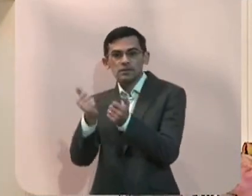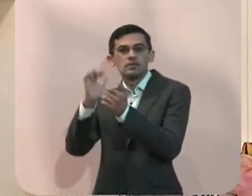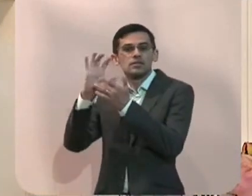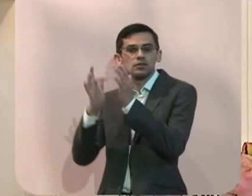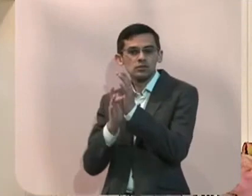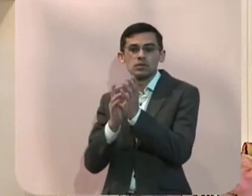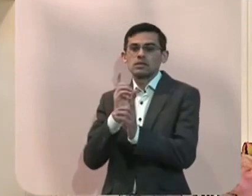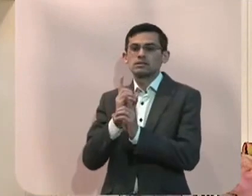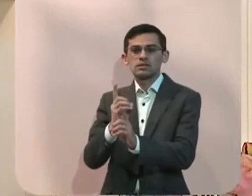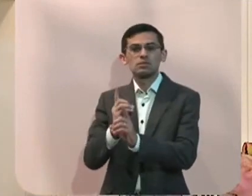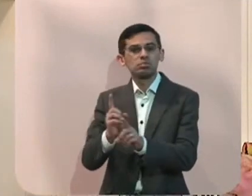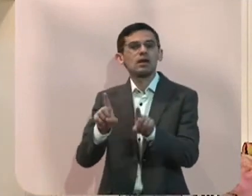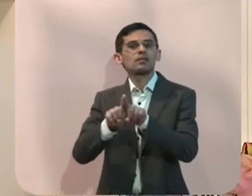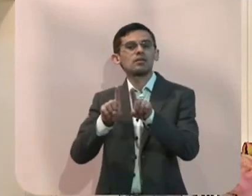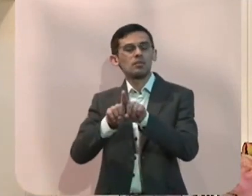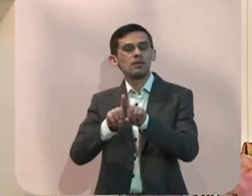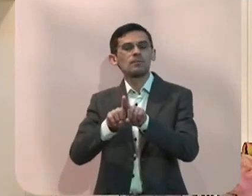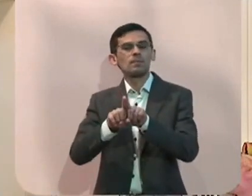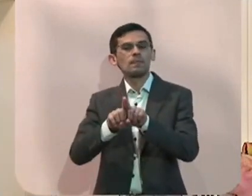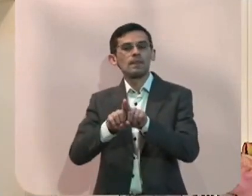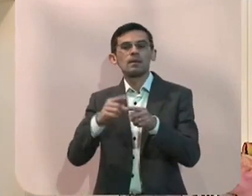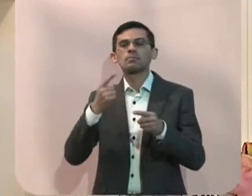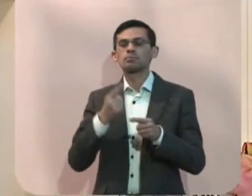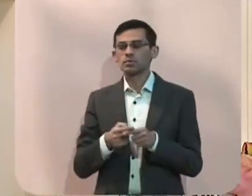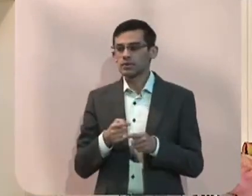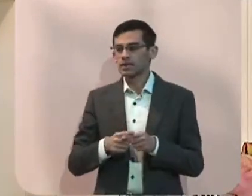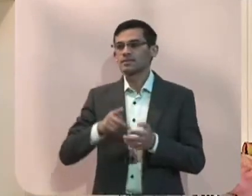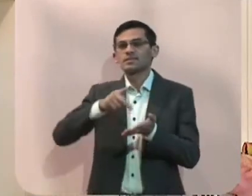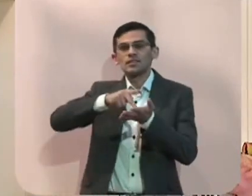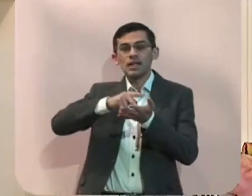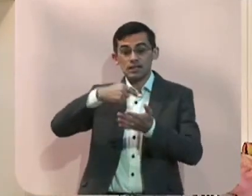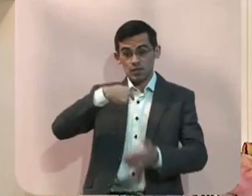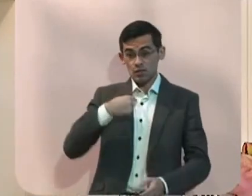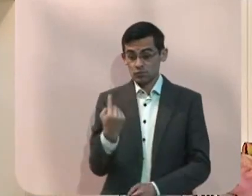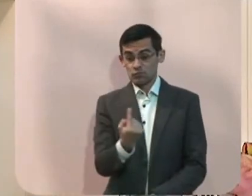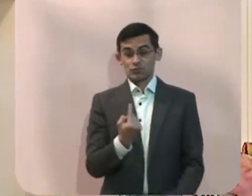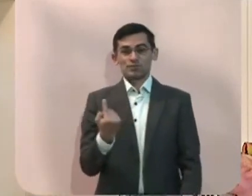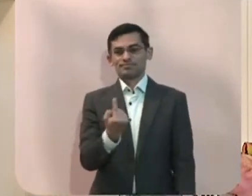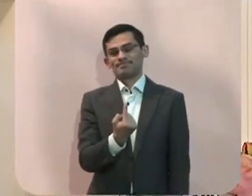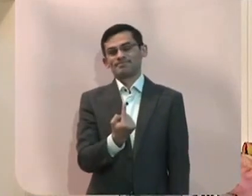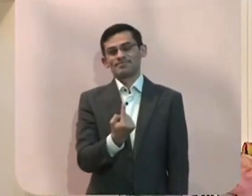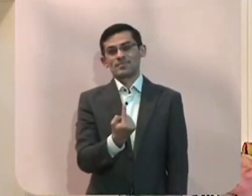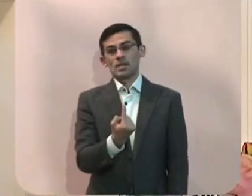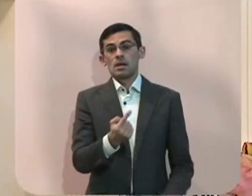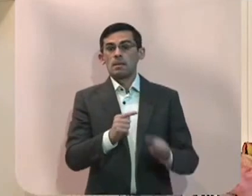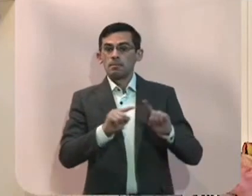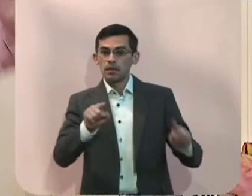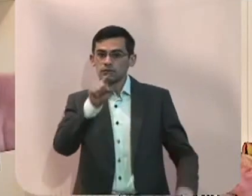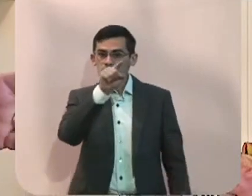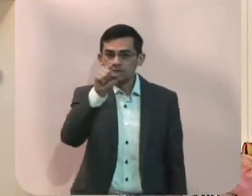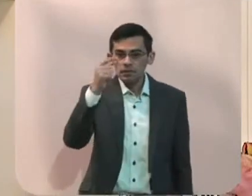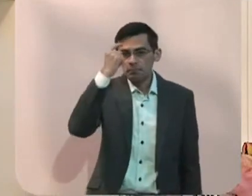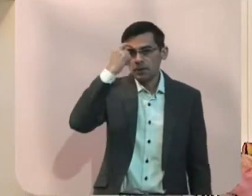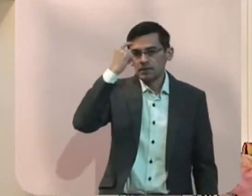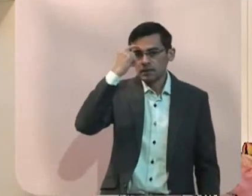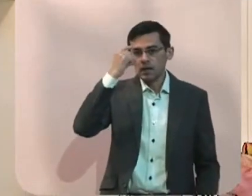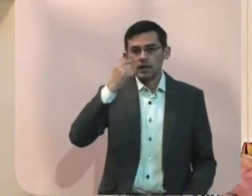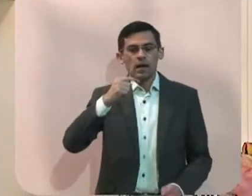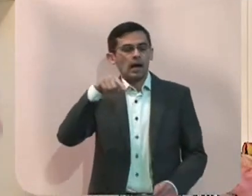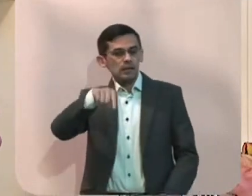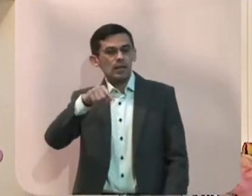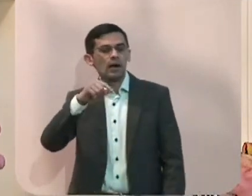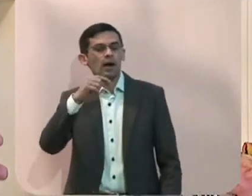seja discipulada através de você, porque eu sou um só, né? Agora você imagina, essa igreja que